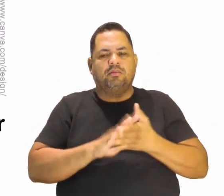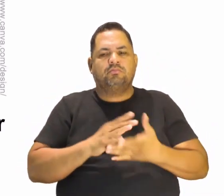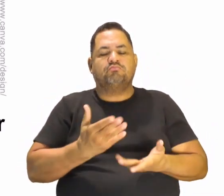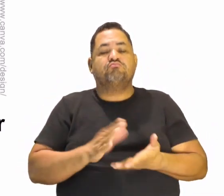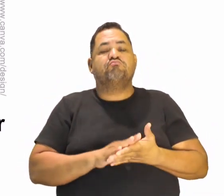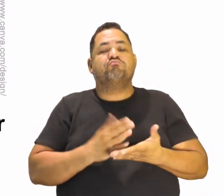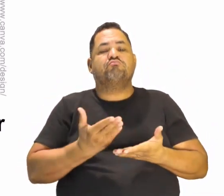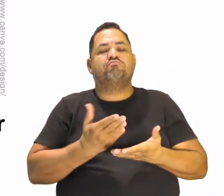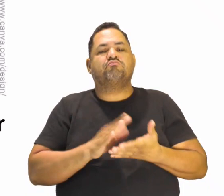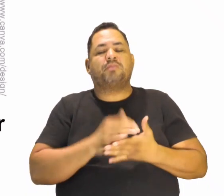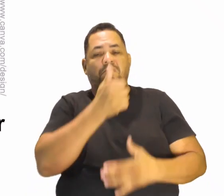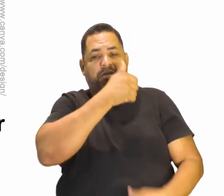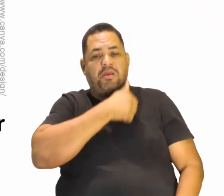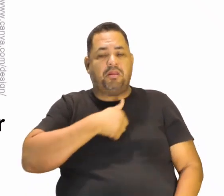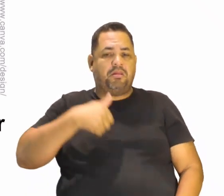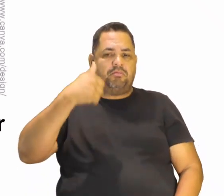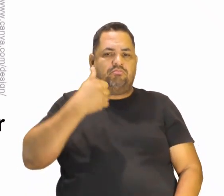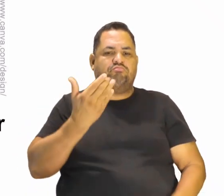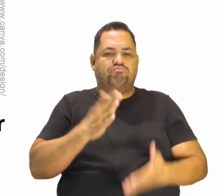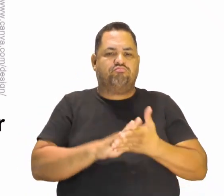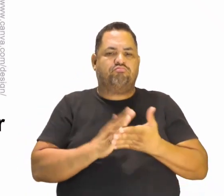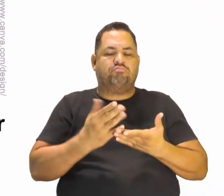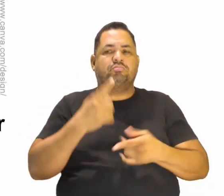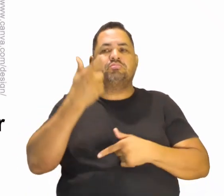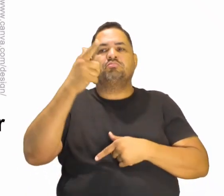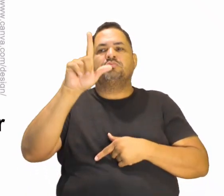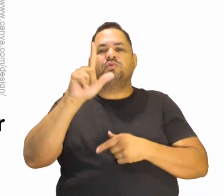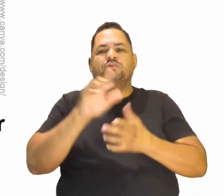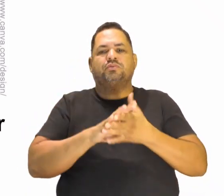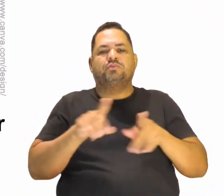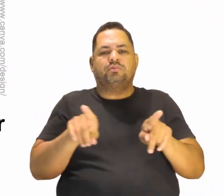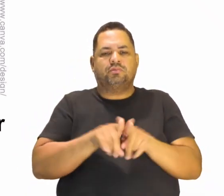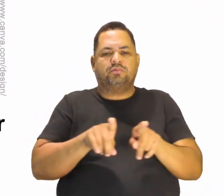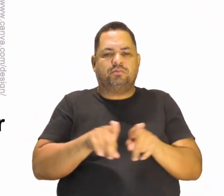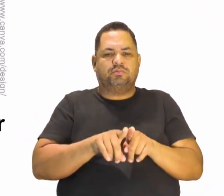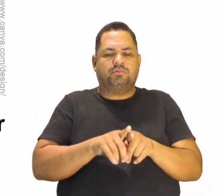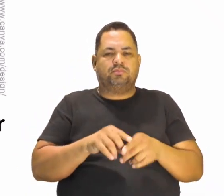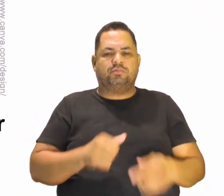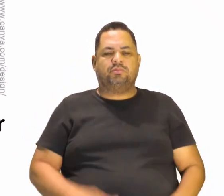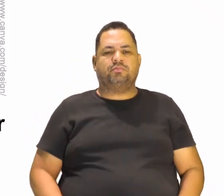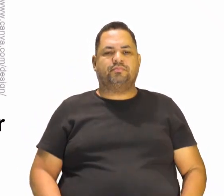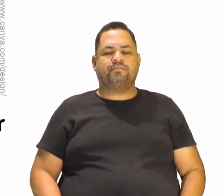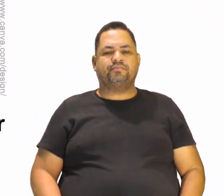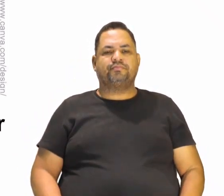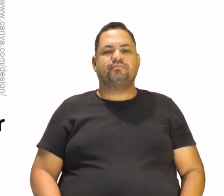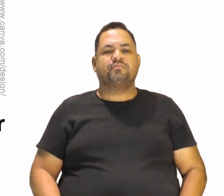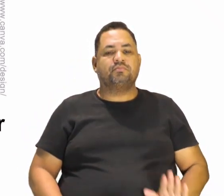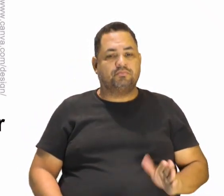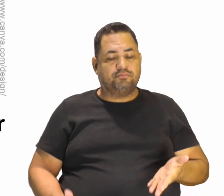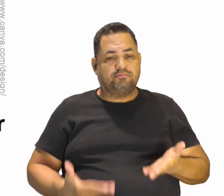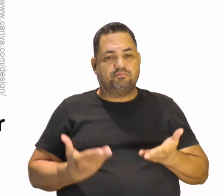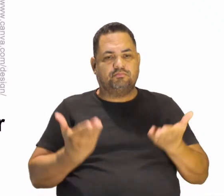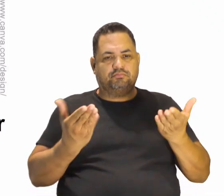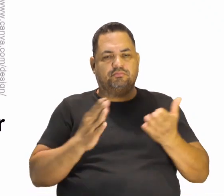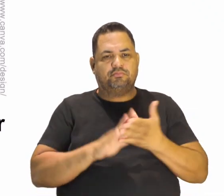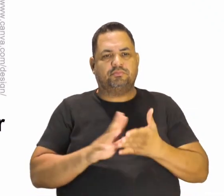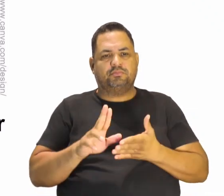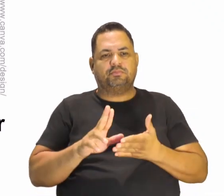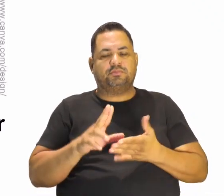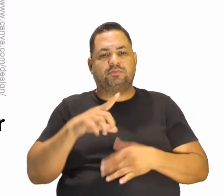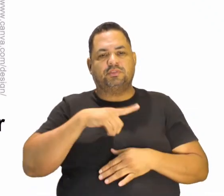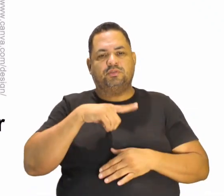vou me beneficiar desses e de outros, né? Benefícios aí evidentes aí através das